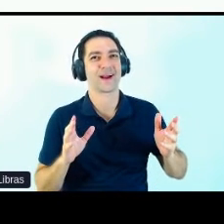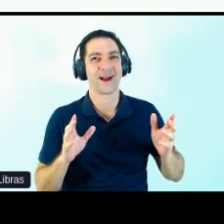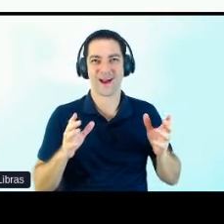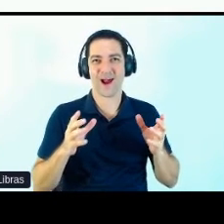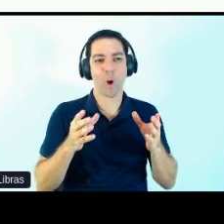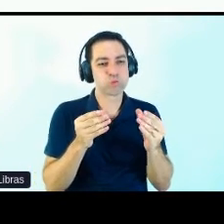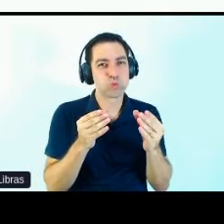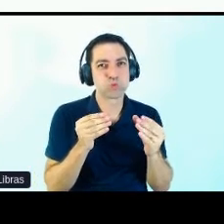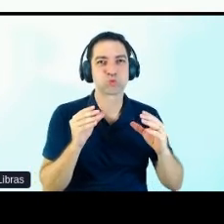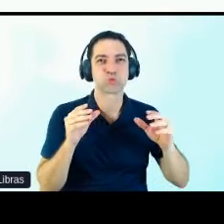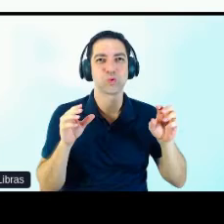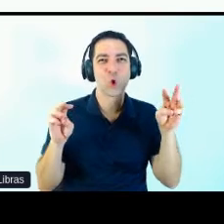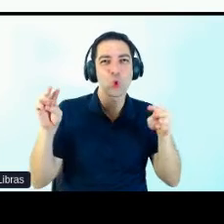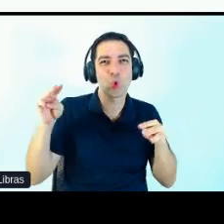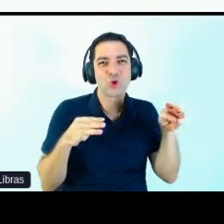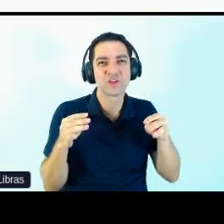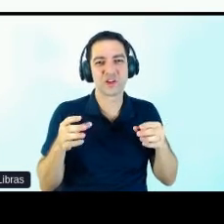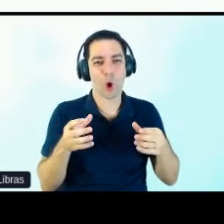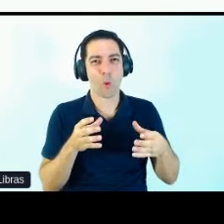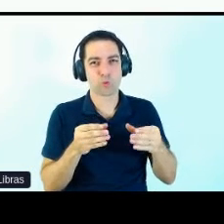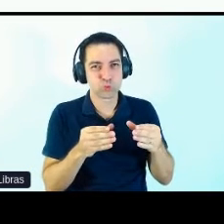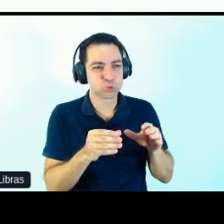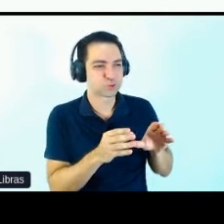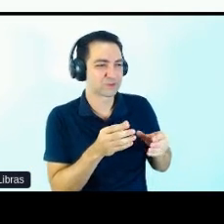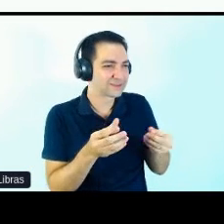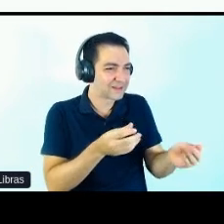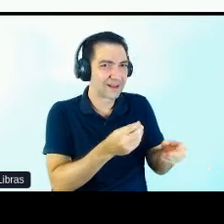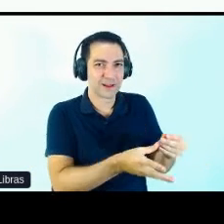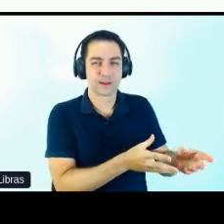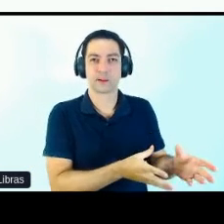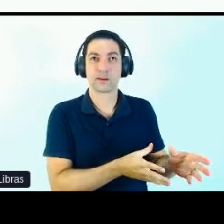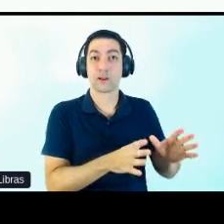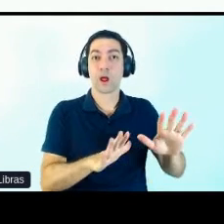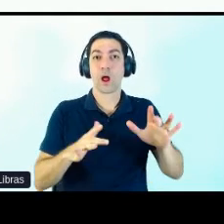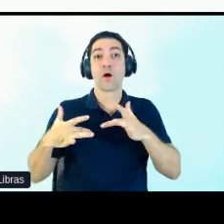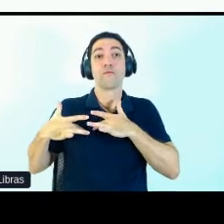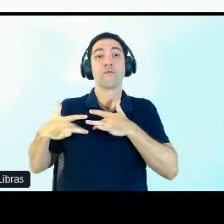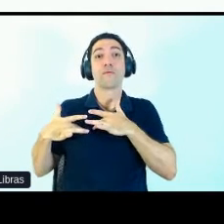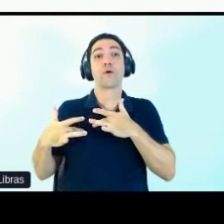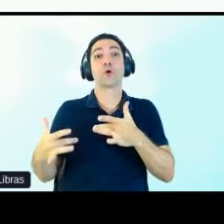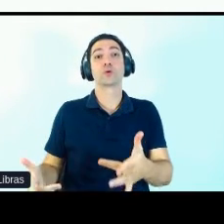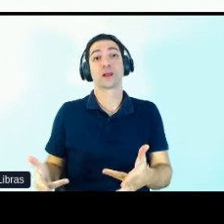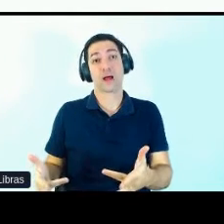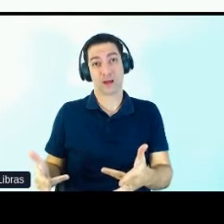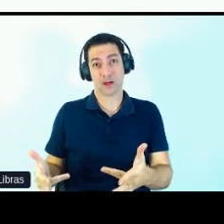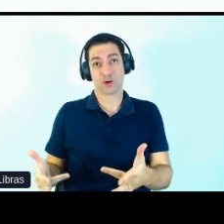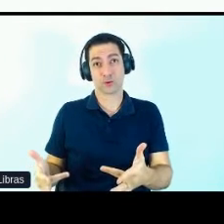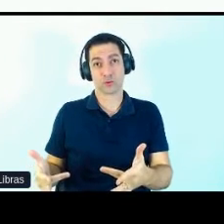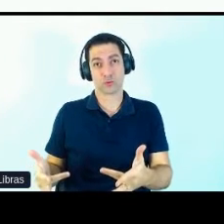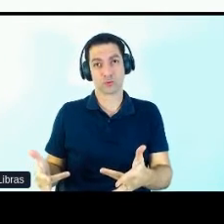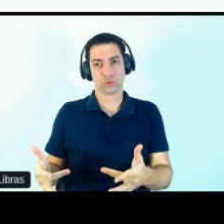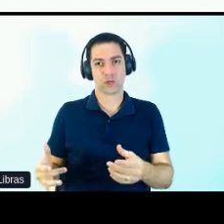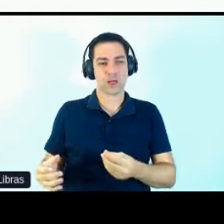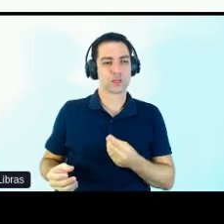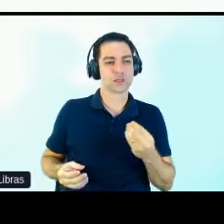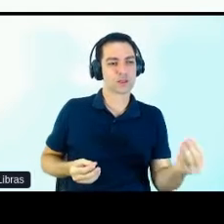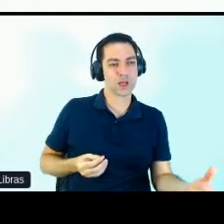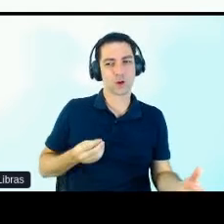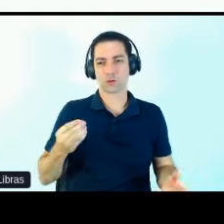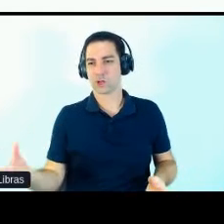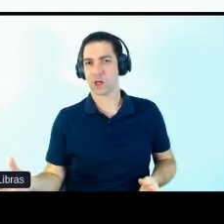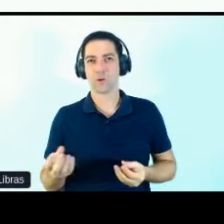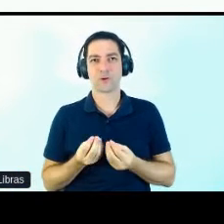voluntários, eles acabaram escolhendo os brinquedos exclusivamente com o que eles imaginavam que era o sexo, o gênero da criança, e não